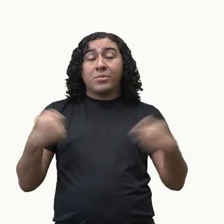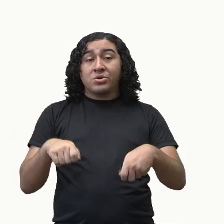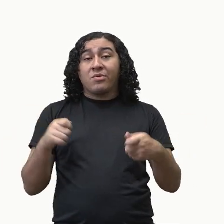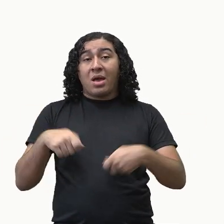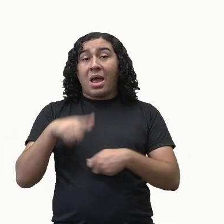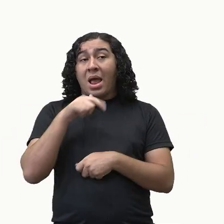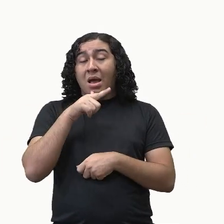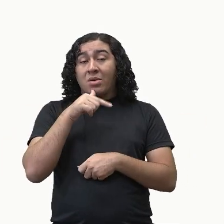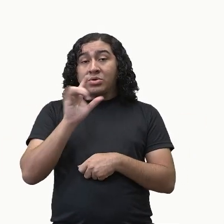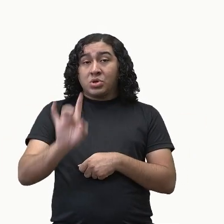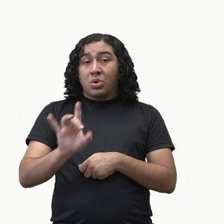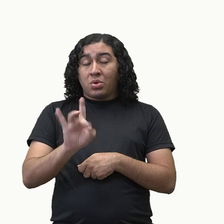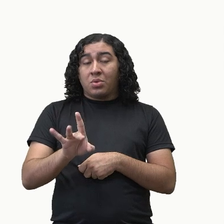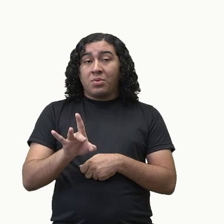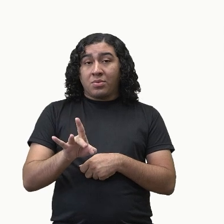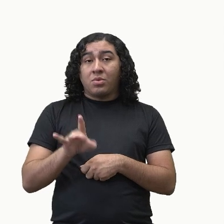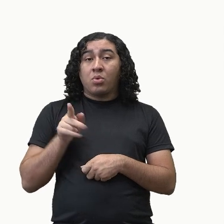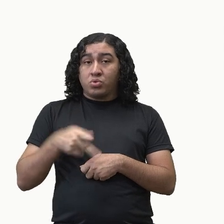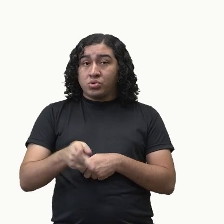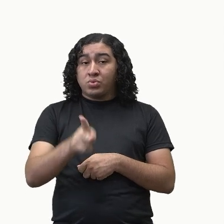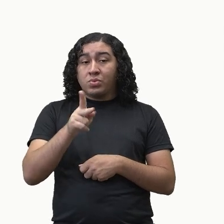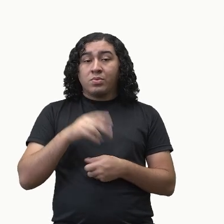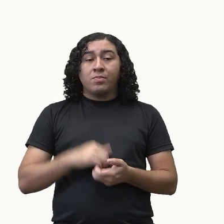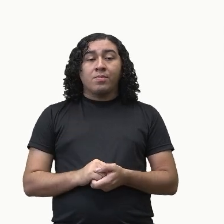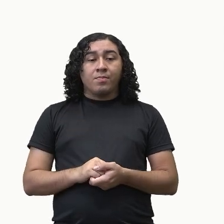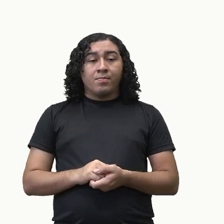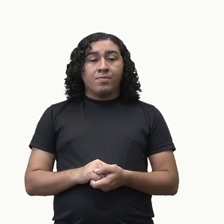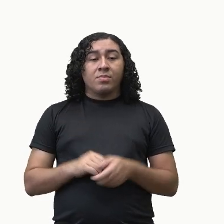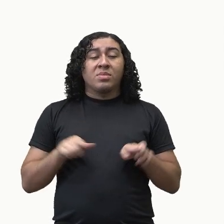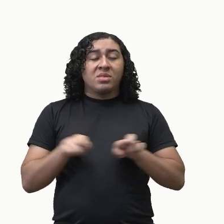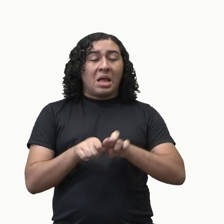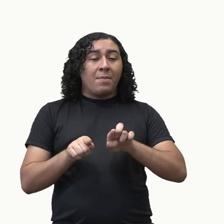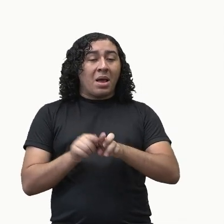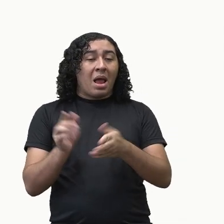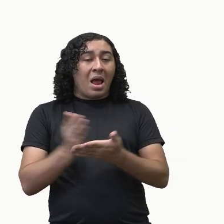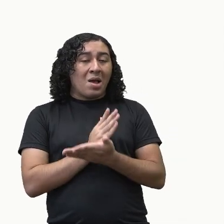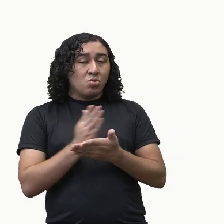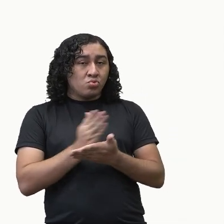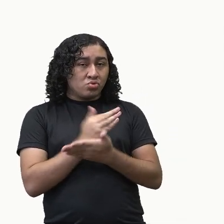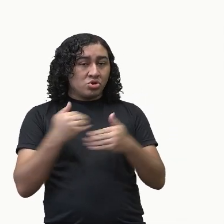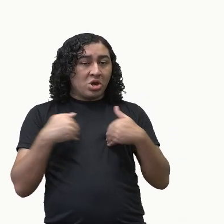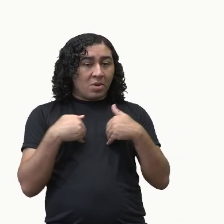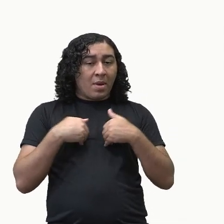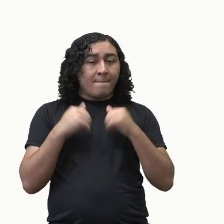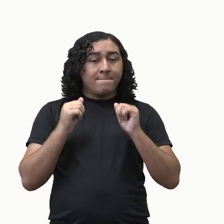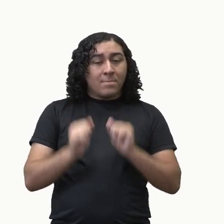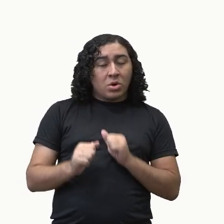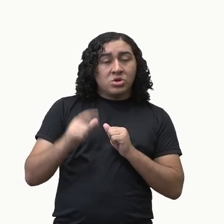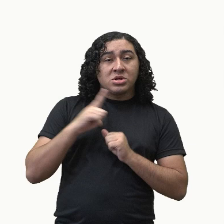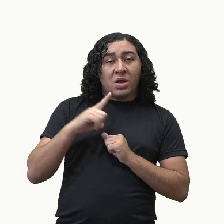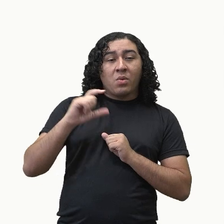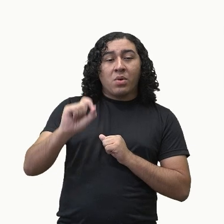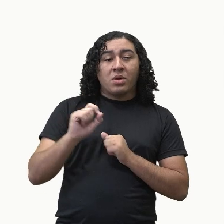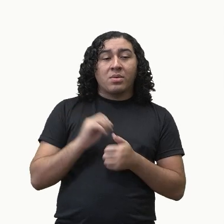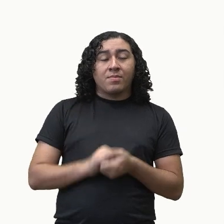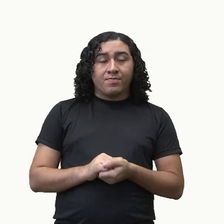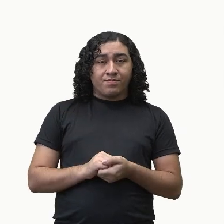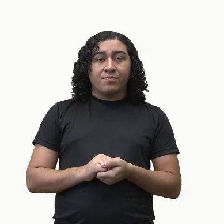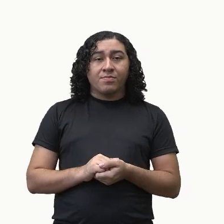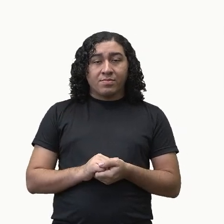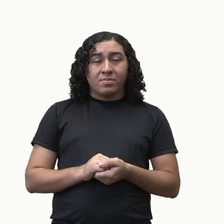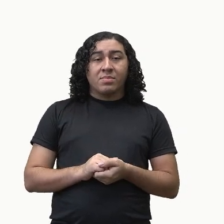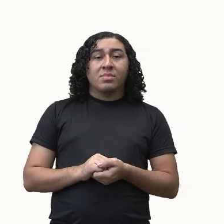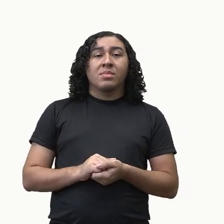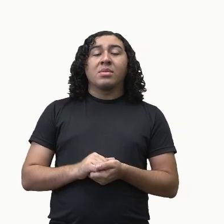falando de água ainda. E algumas espécies podem ter também a reprodução sexuada